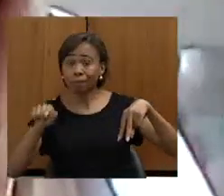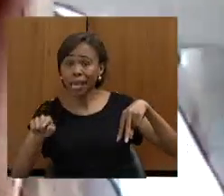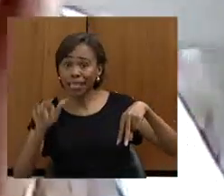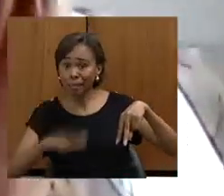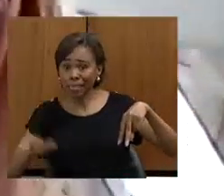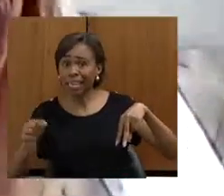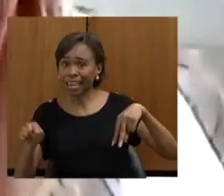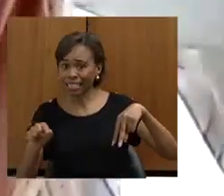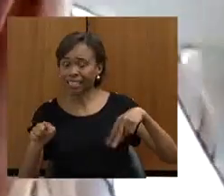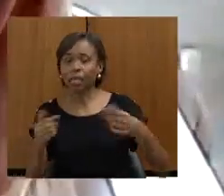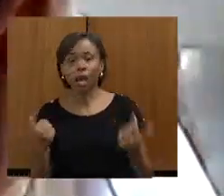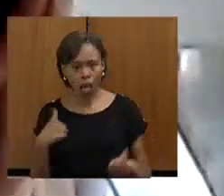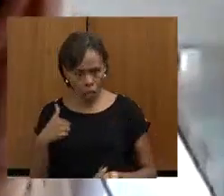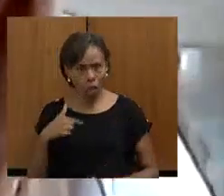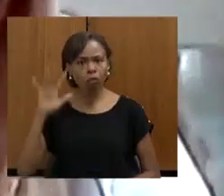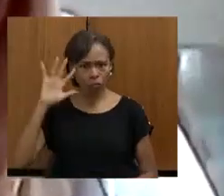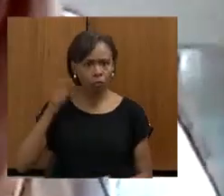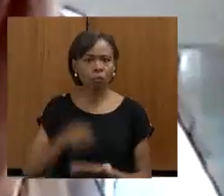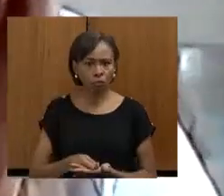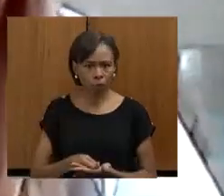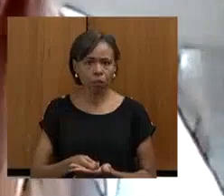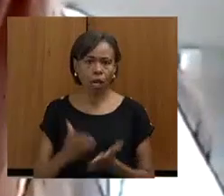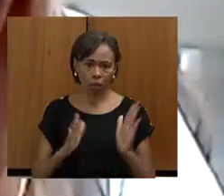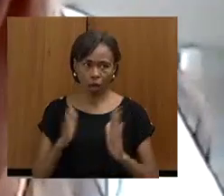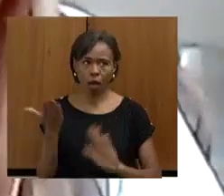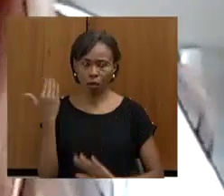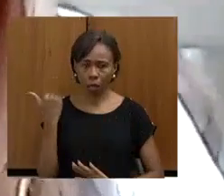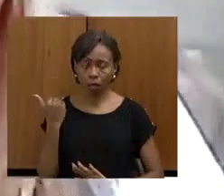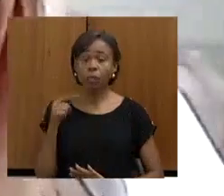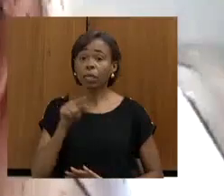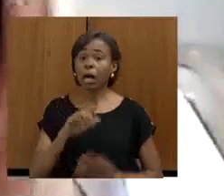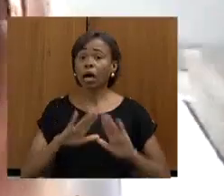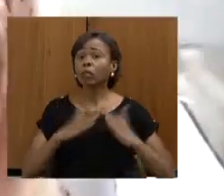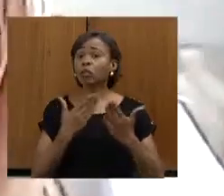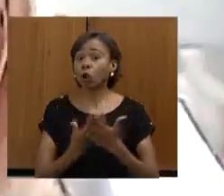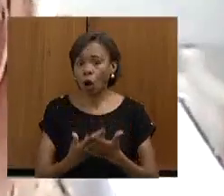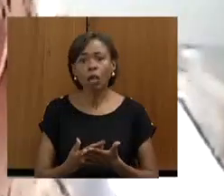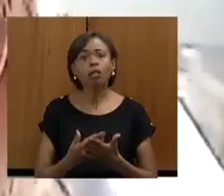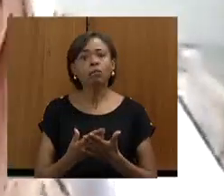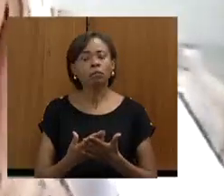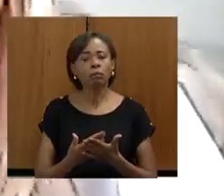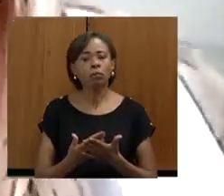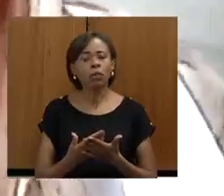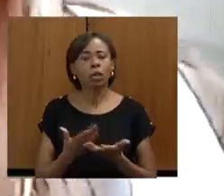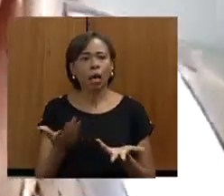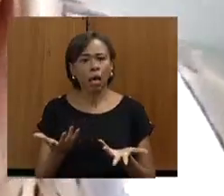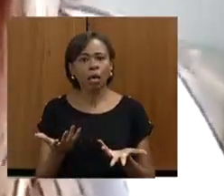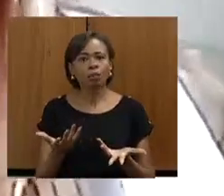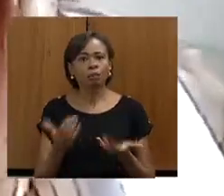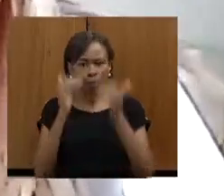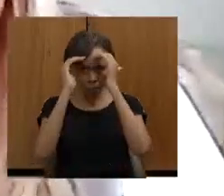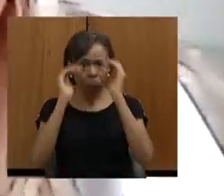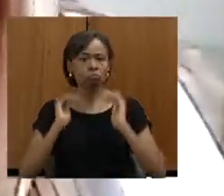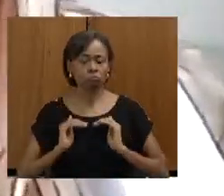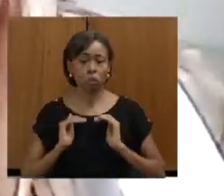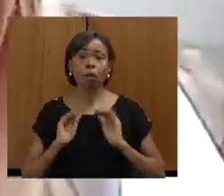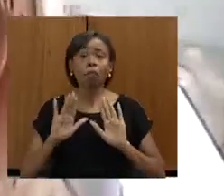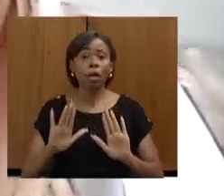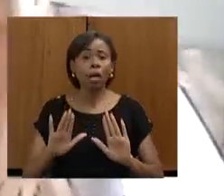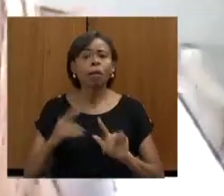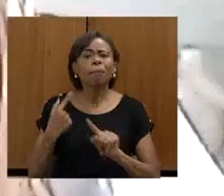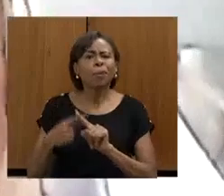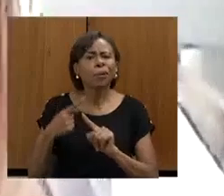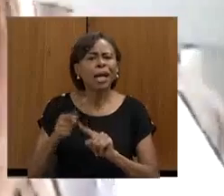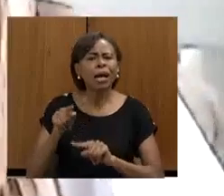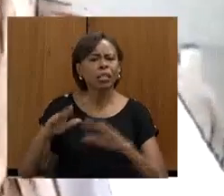E eu tomei providências na época, certo? A escola me ouviu. Então, por que que a escola não ouviu